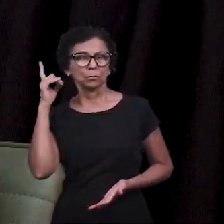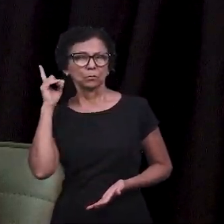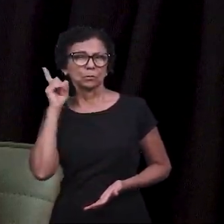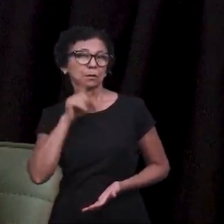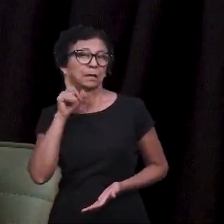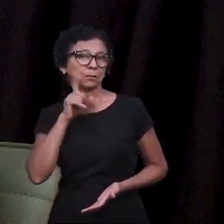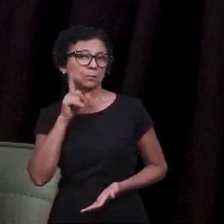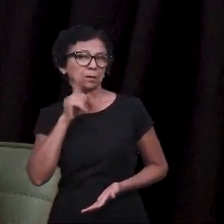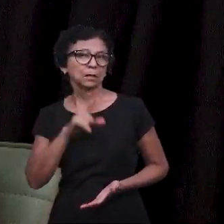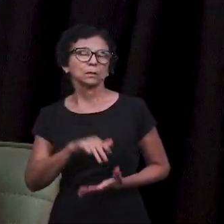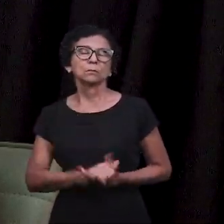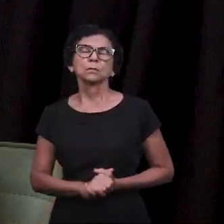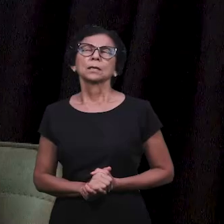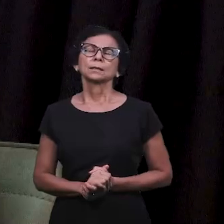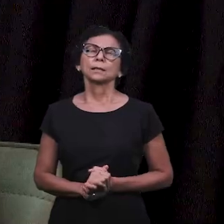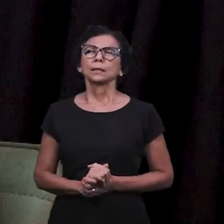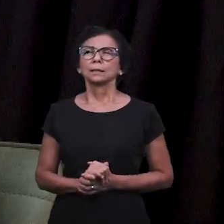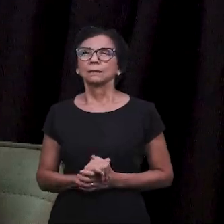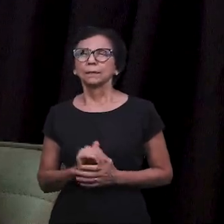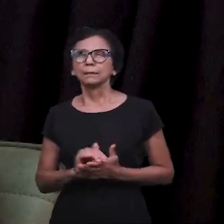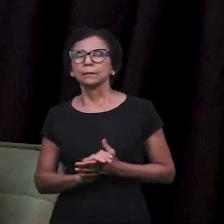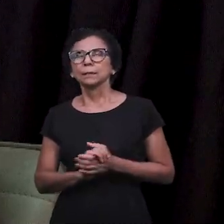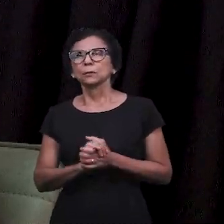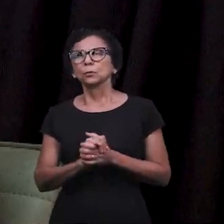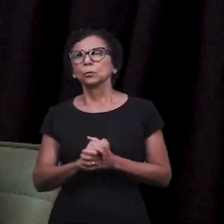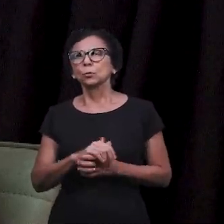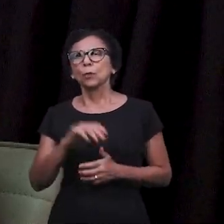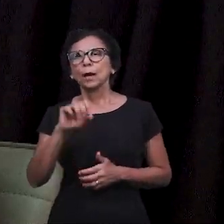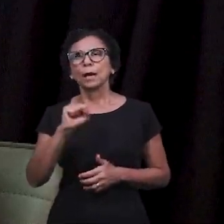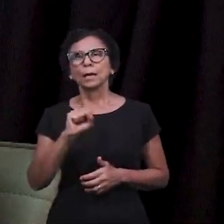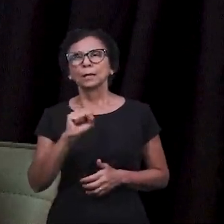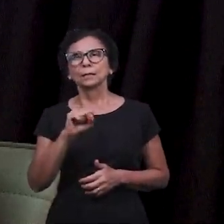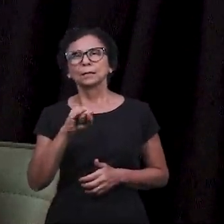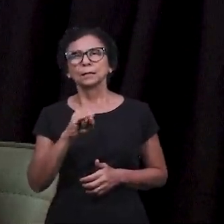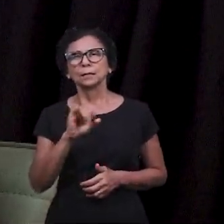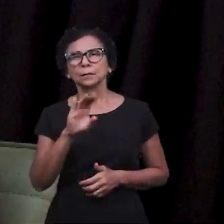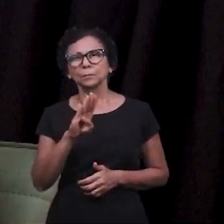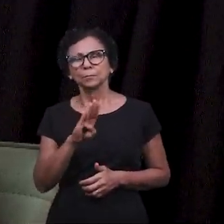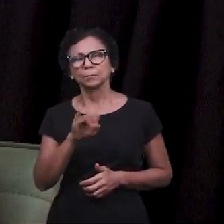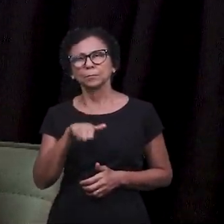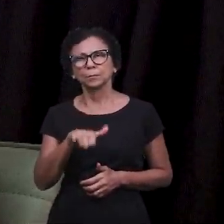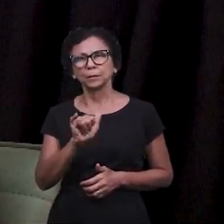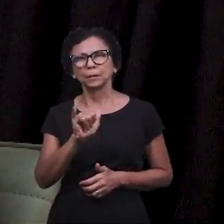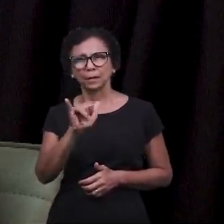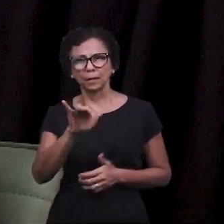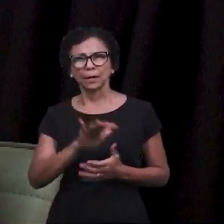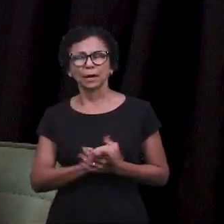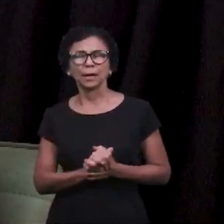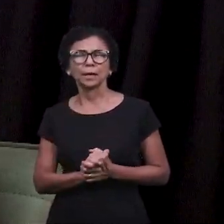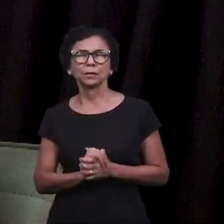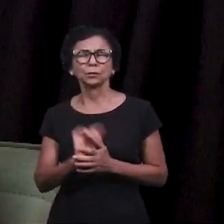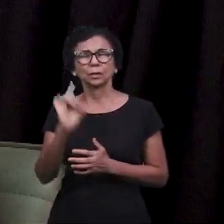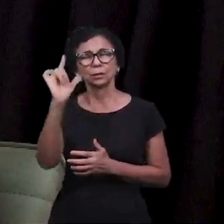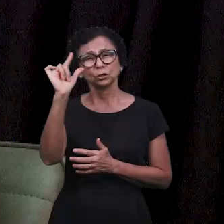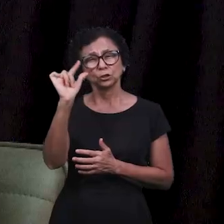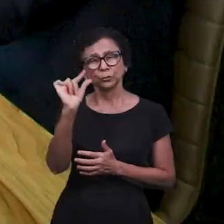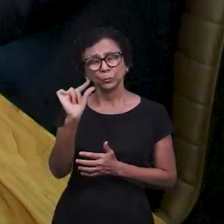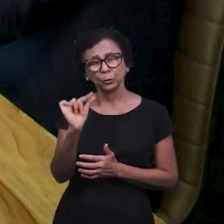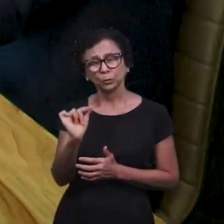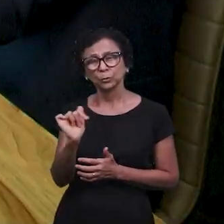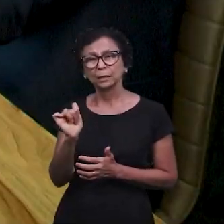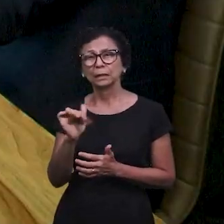a incidência do FCPA, ele vem tentando minar a aplicação dessas normas com o discurso de que, com isso, você garante